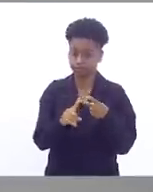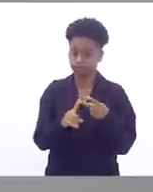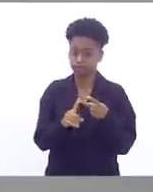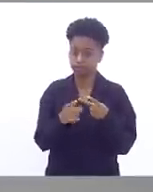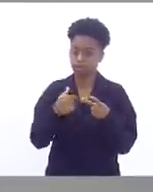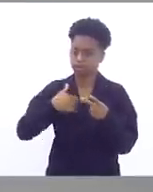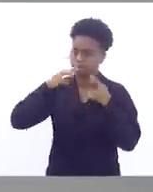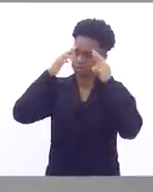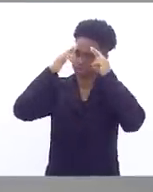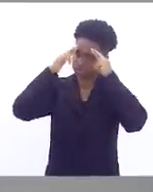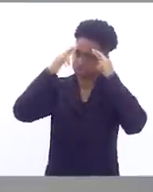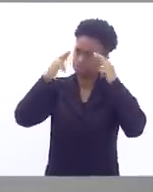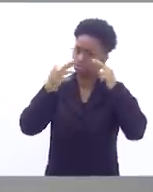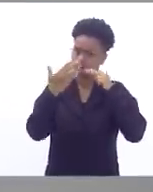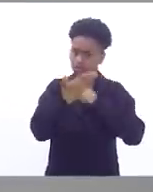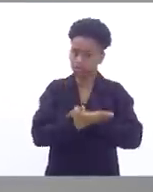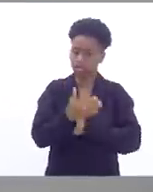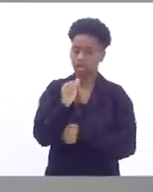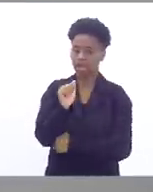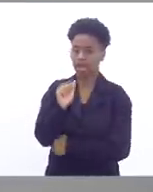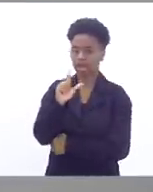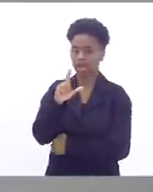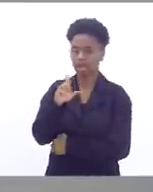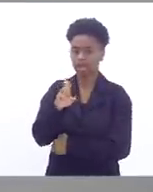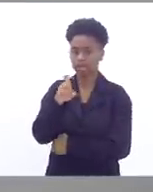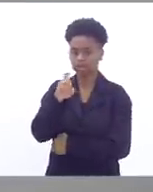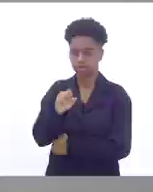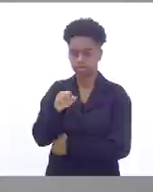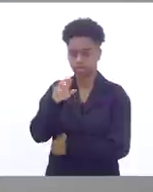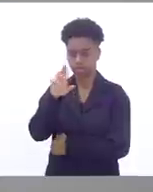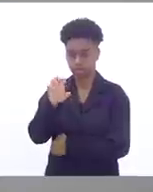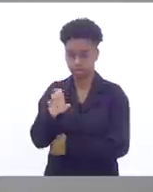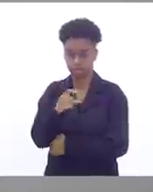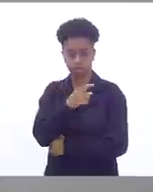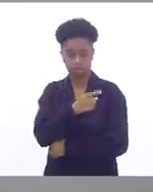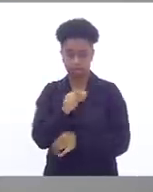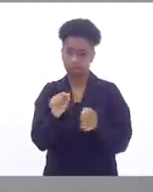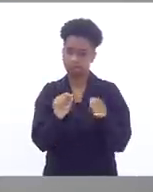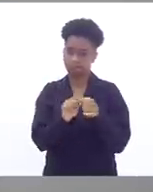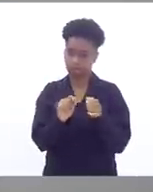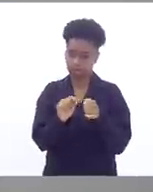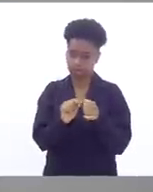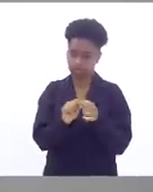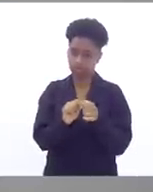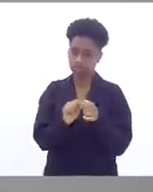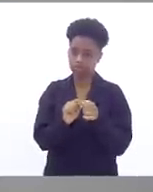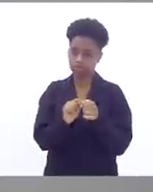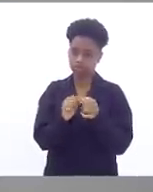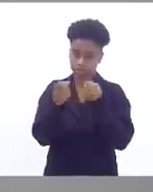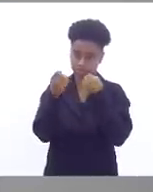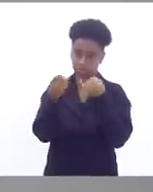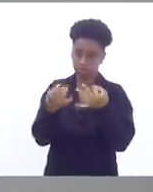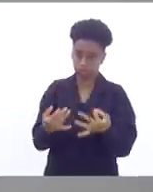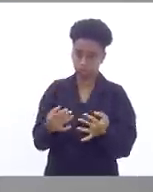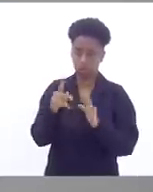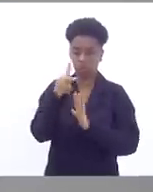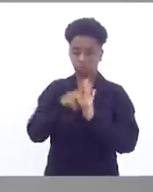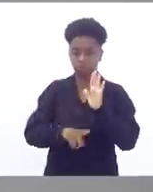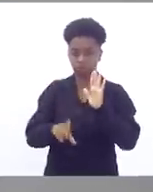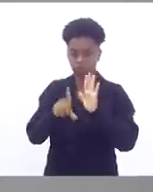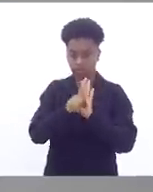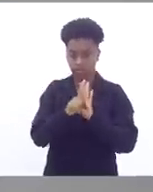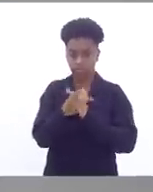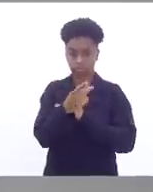todo respeito Dr Alexandre é o senhor fez luz ao projeto de